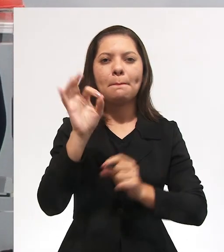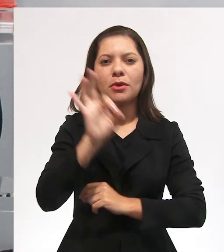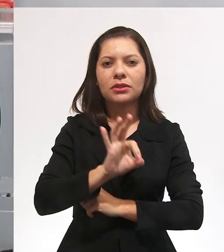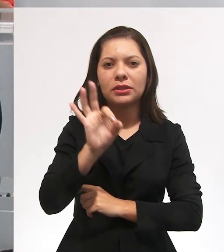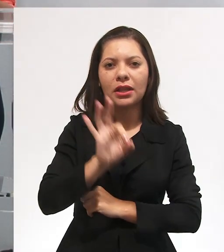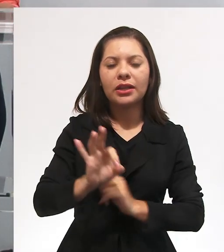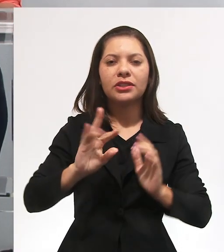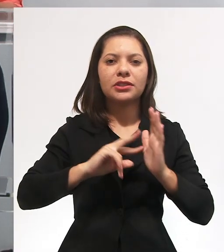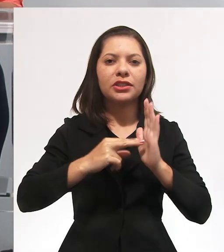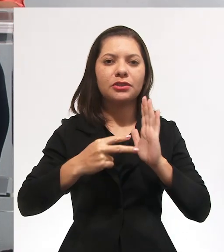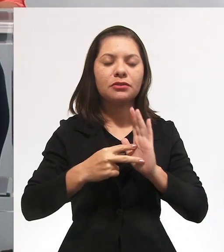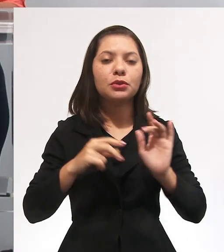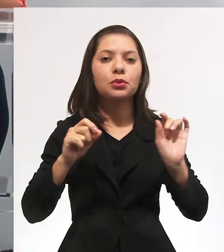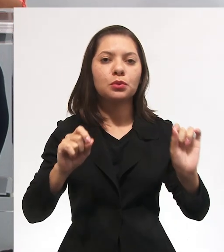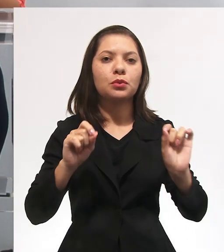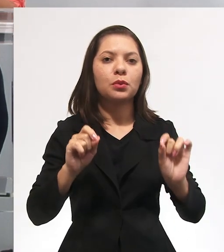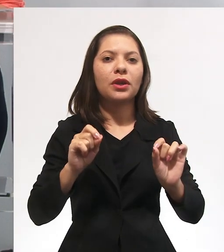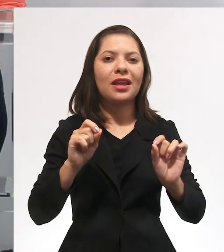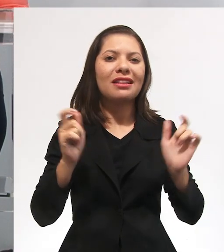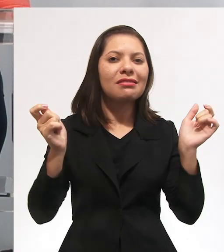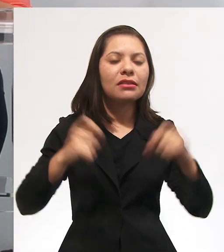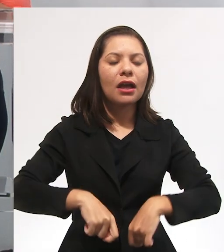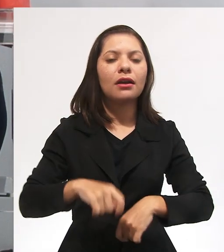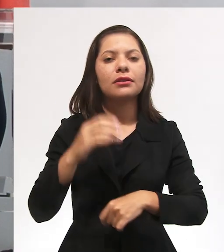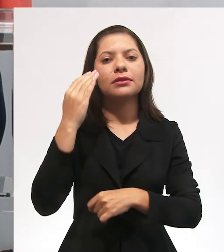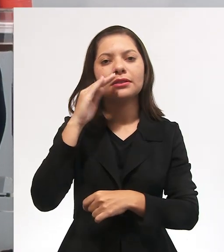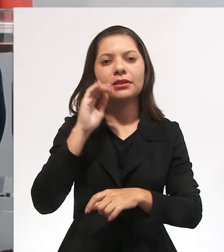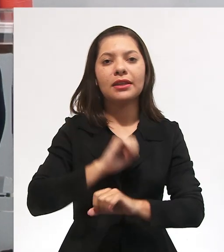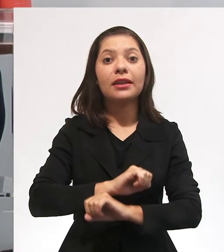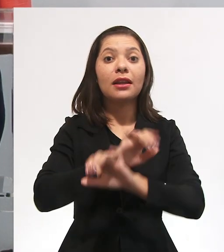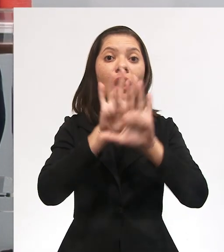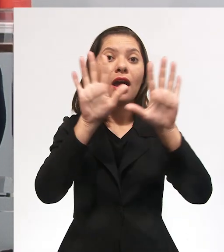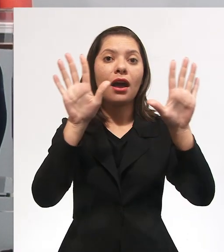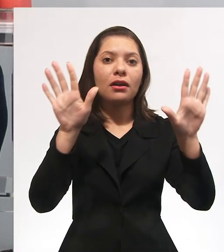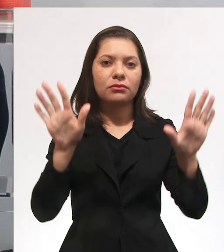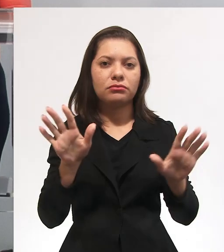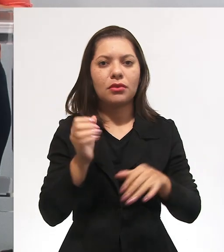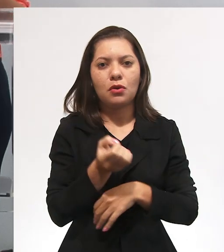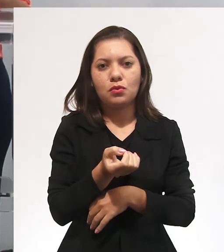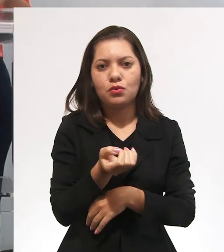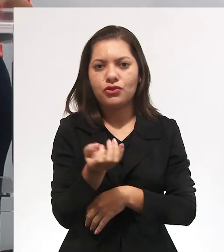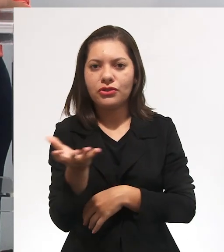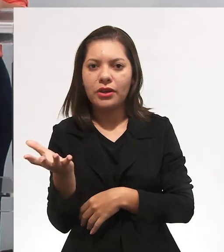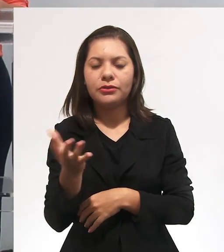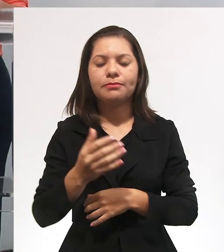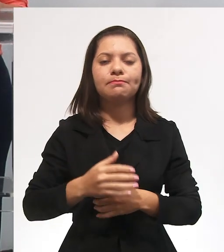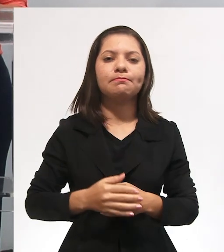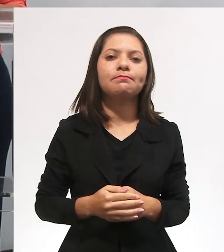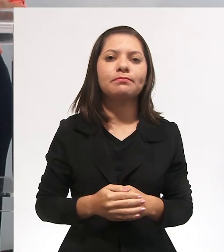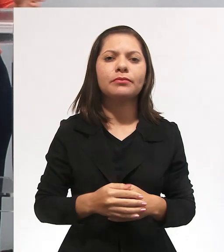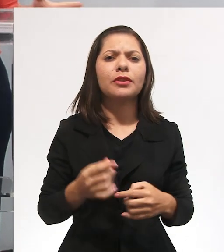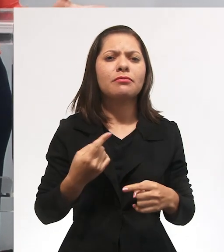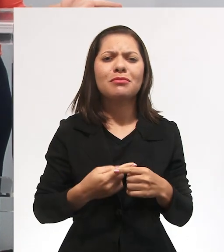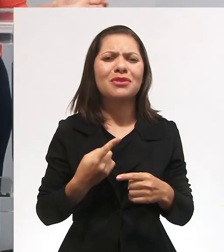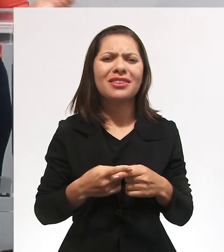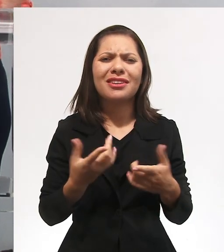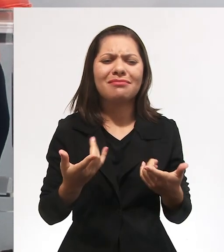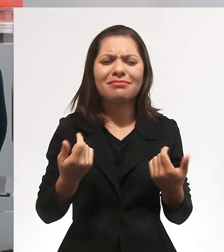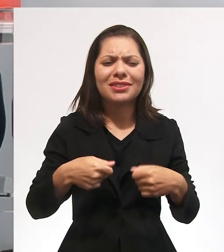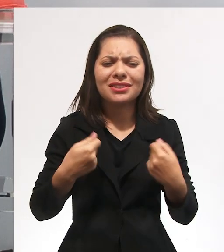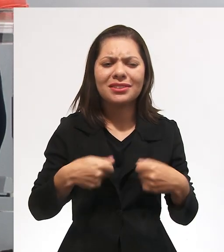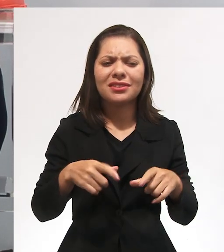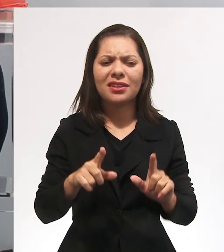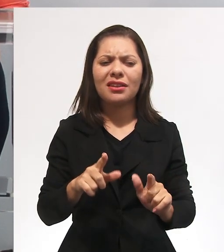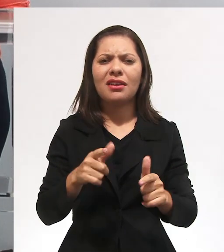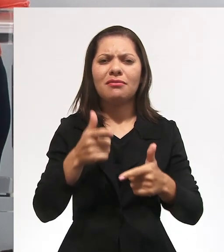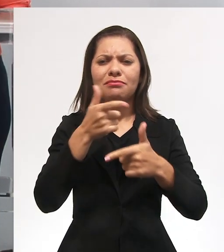querendo facilitar o entendimento daquela quantidade. Por que que a gente faz essa divisão em 100 partes? Por